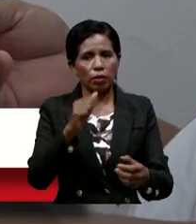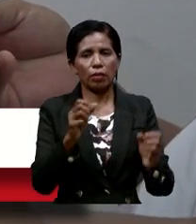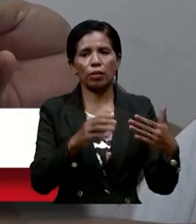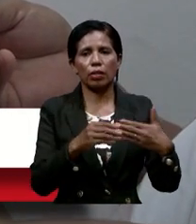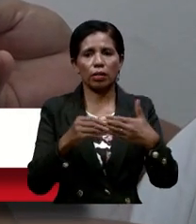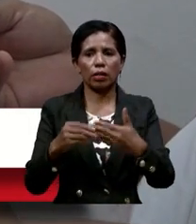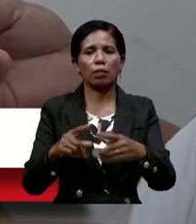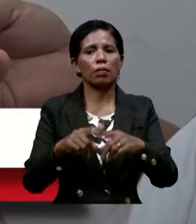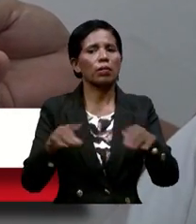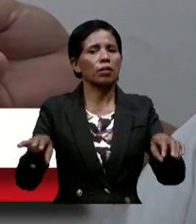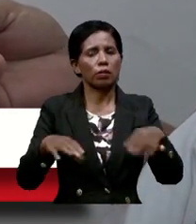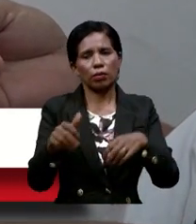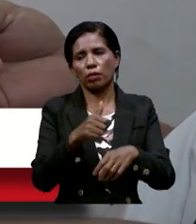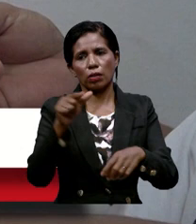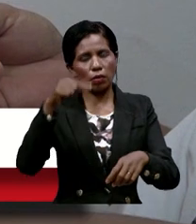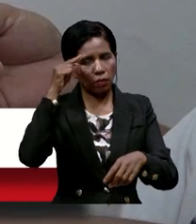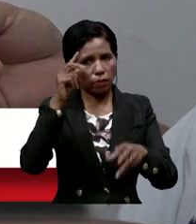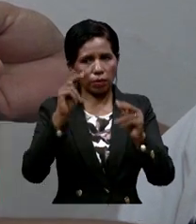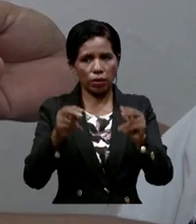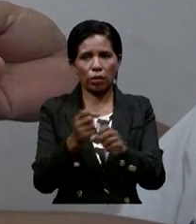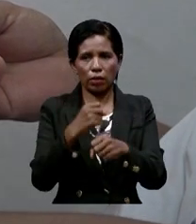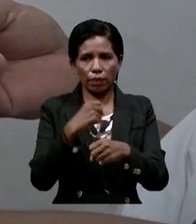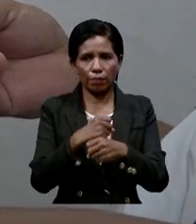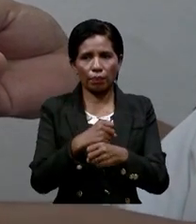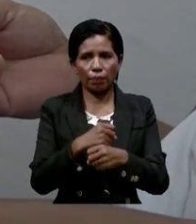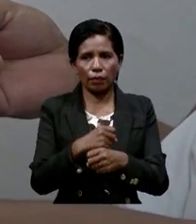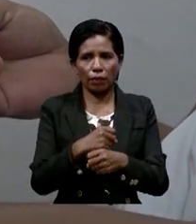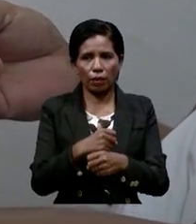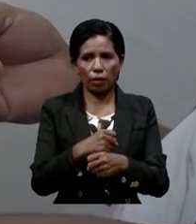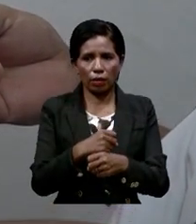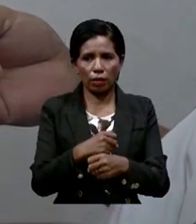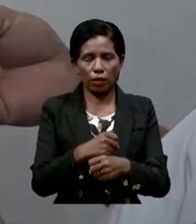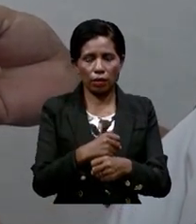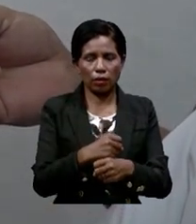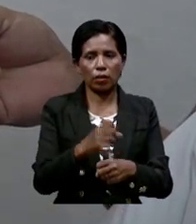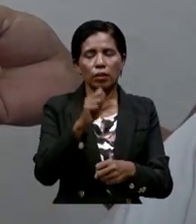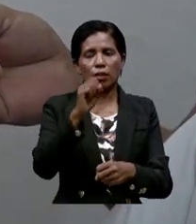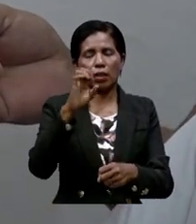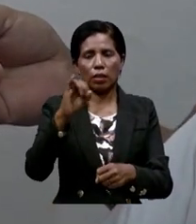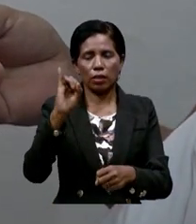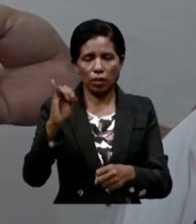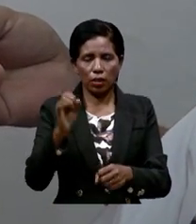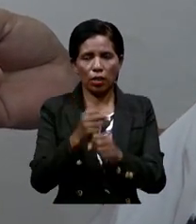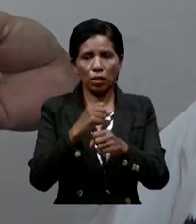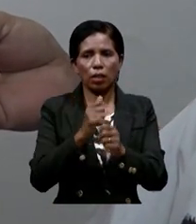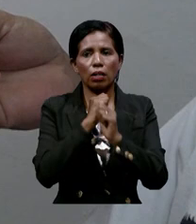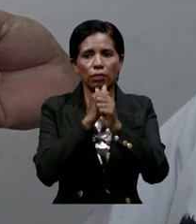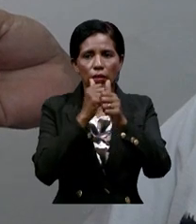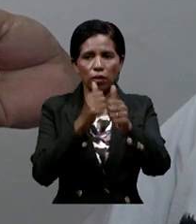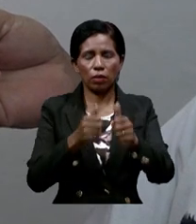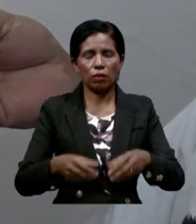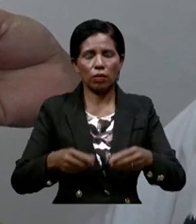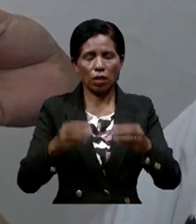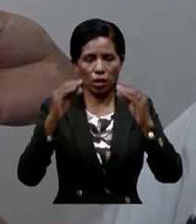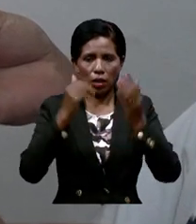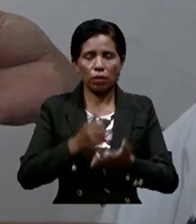be servisu seluk nebe maka governo precisa halo. Halomos liliu sei halomos maka advokasia nomos kapasitasam